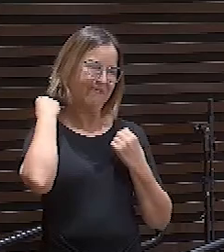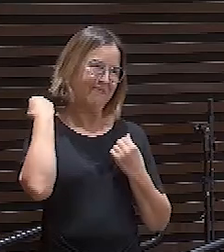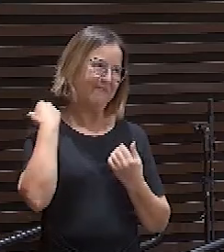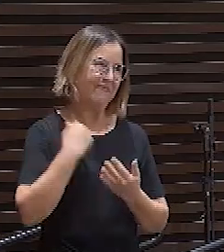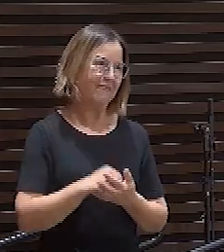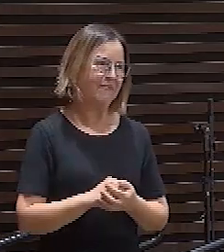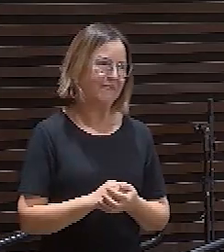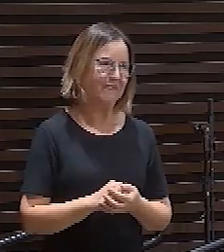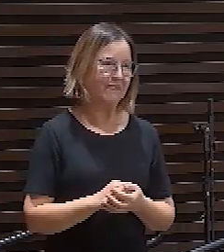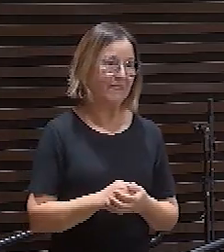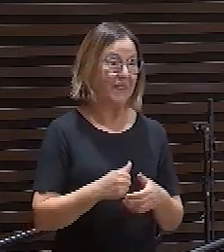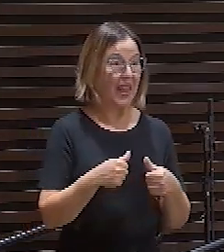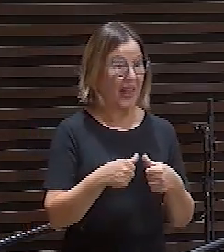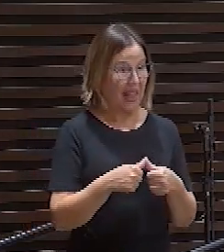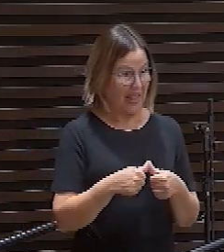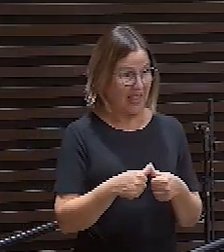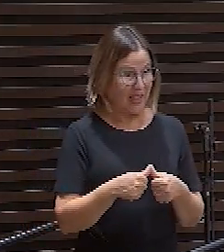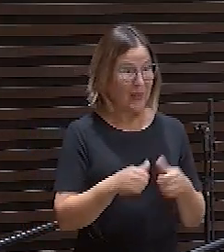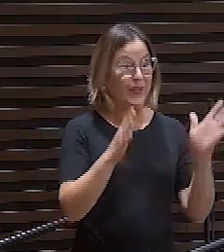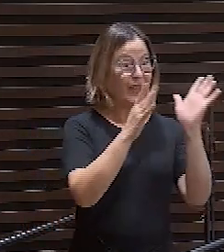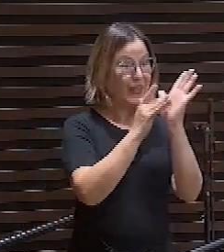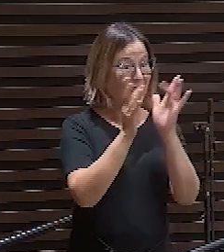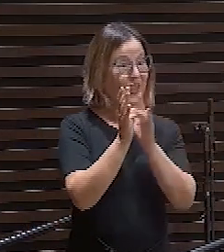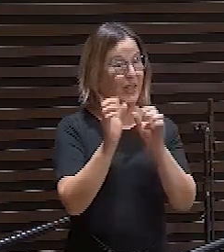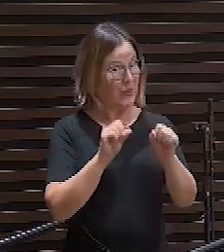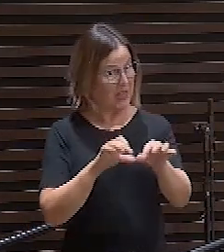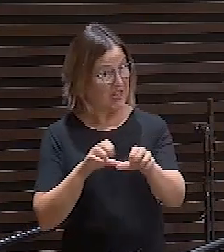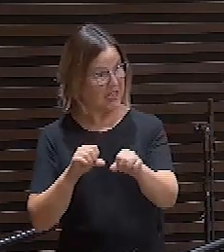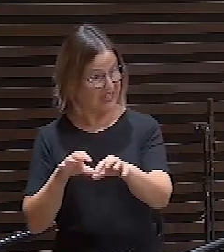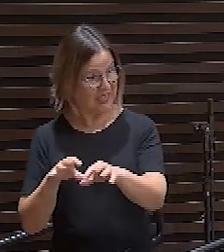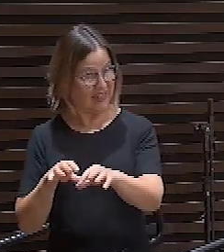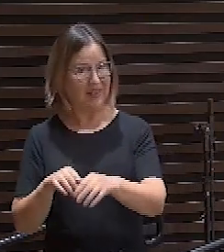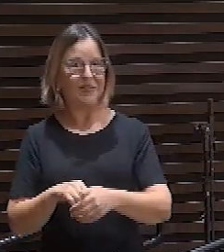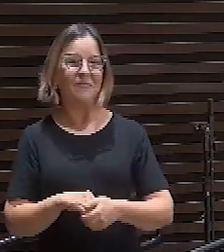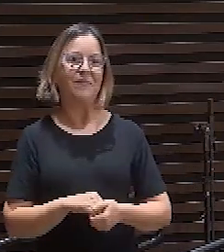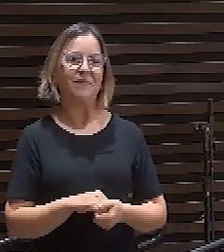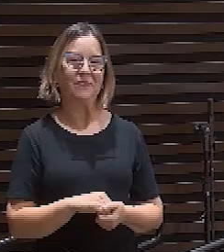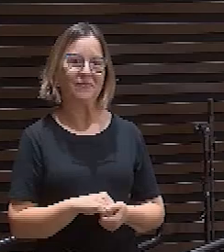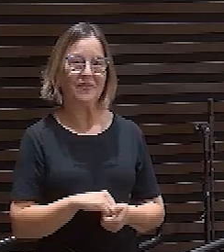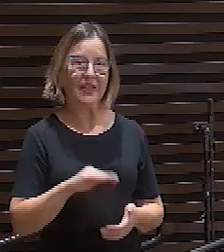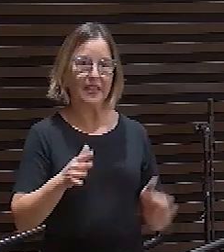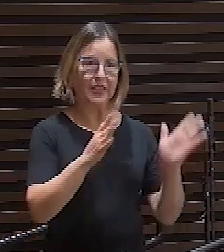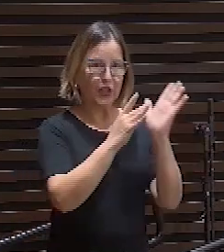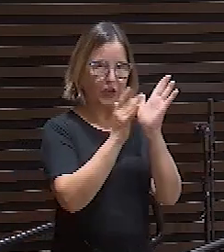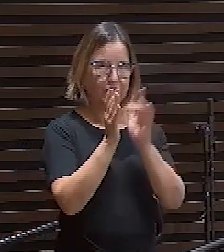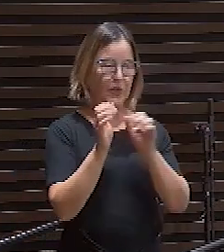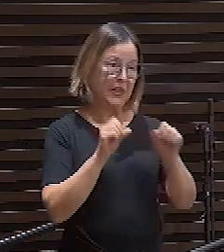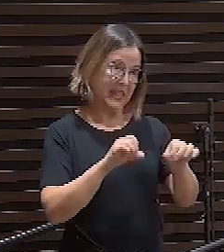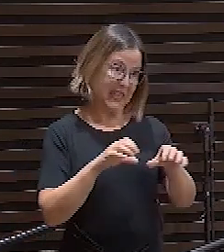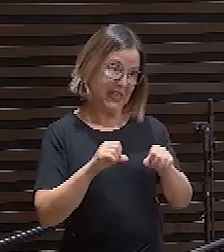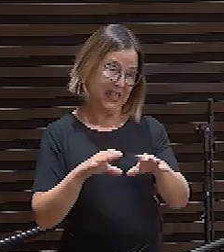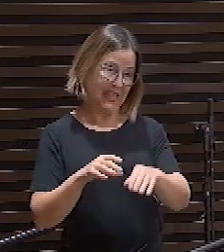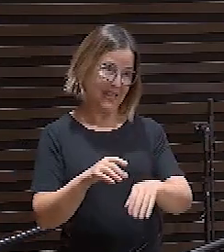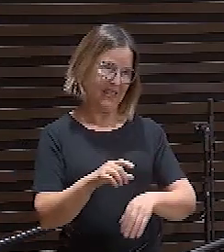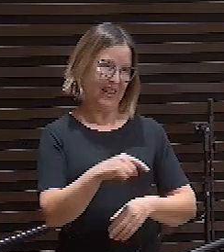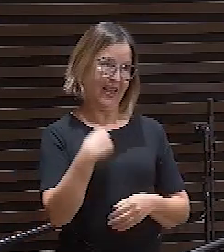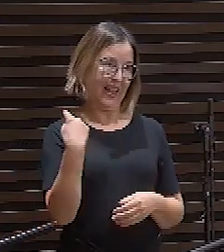a lição que Jesus Cristo está querendo nos ensinar. Então Jesus estava ensinando que a